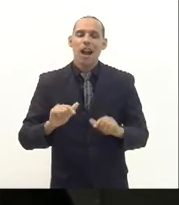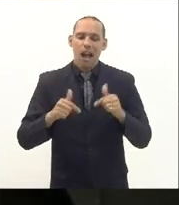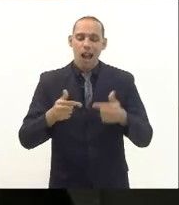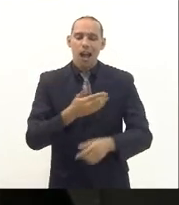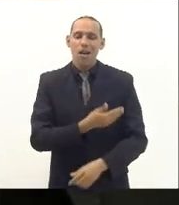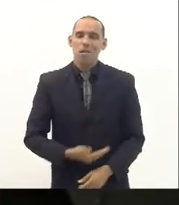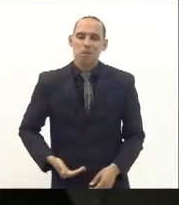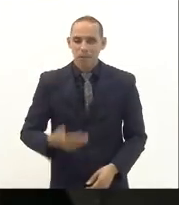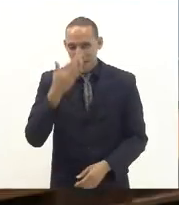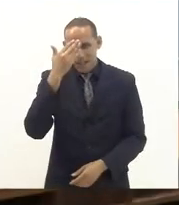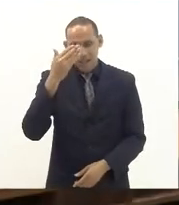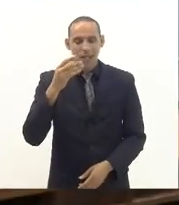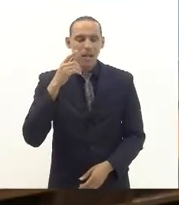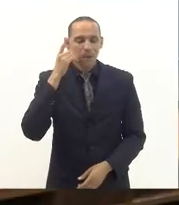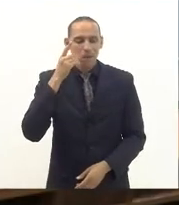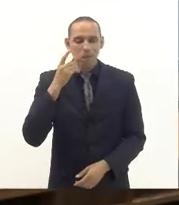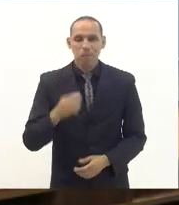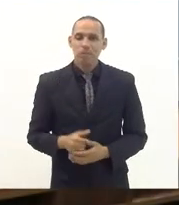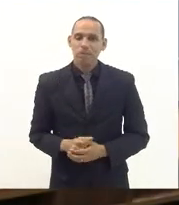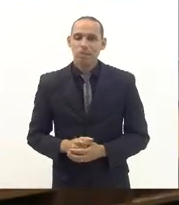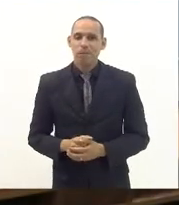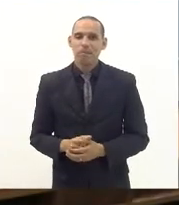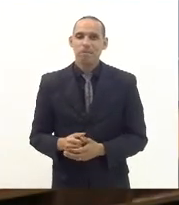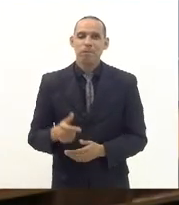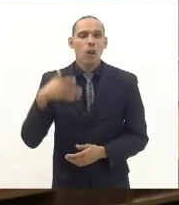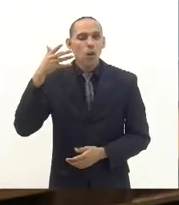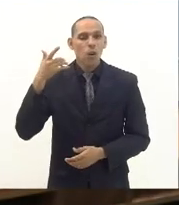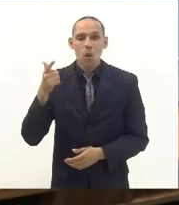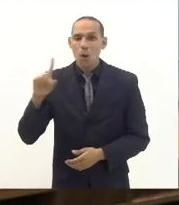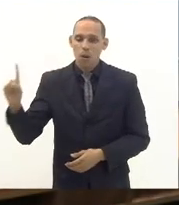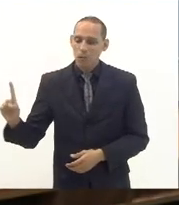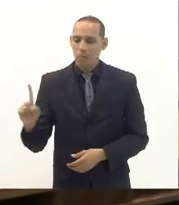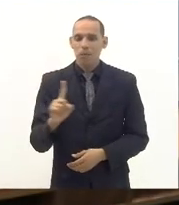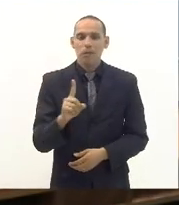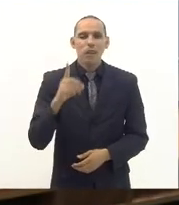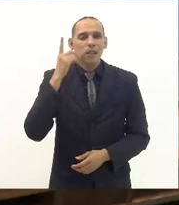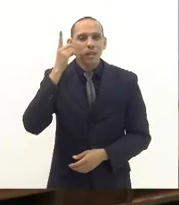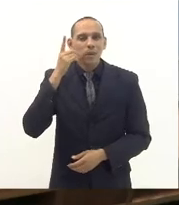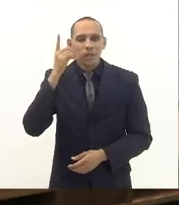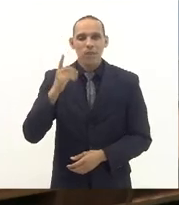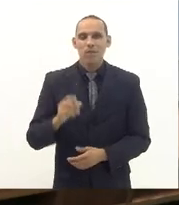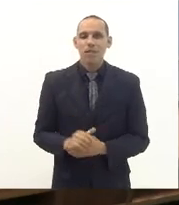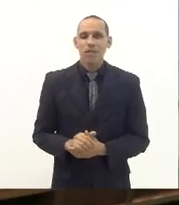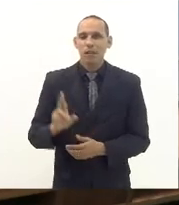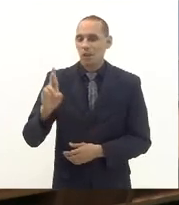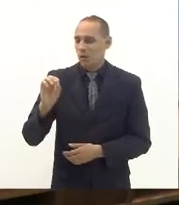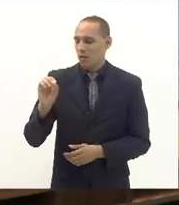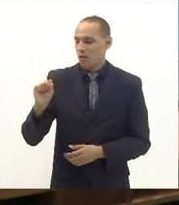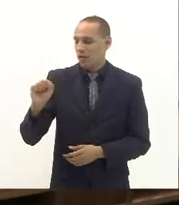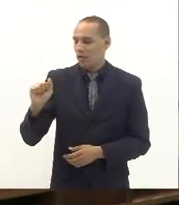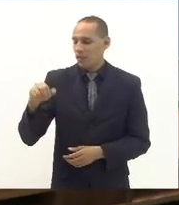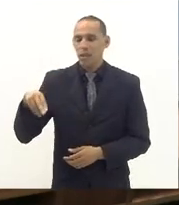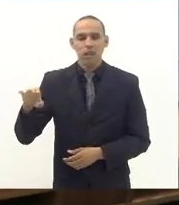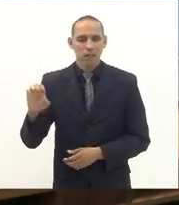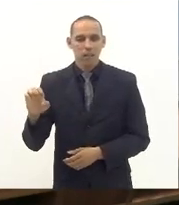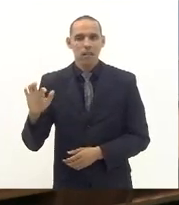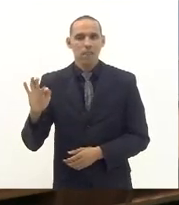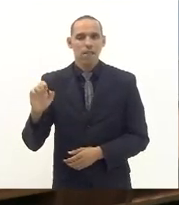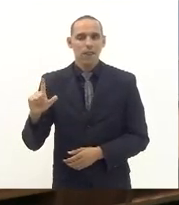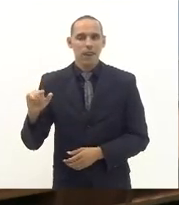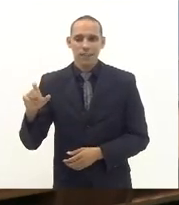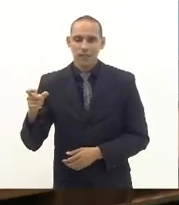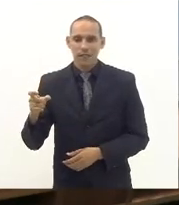obrigado sogra as provas e moradora escrita é a nobre deputada Rosane Félix ou